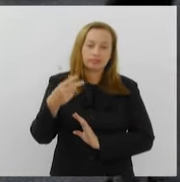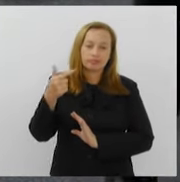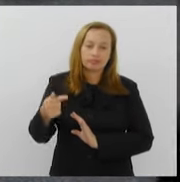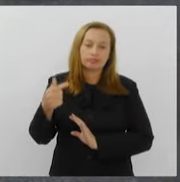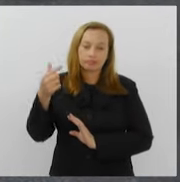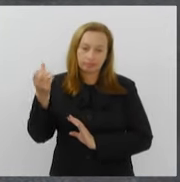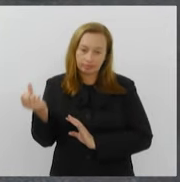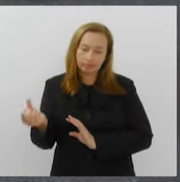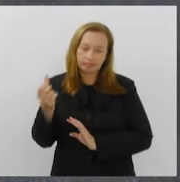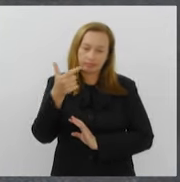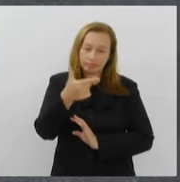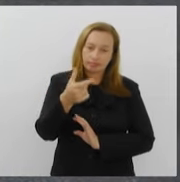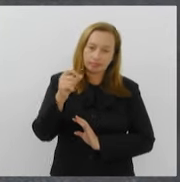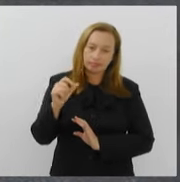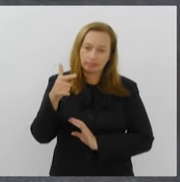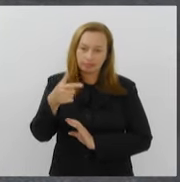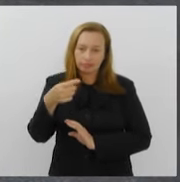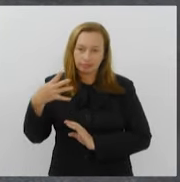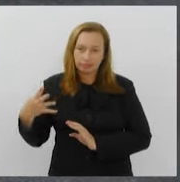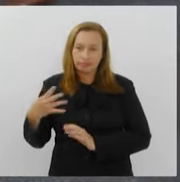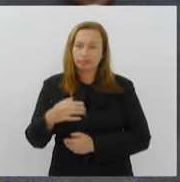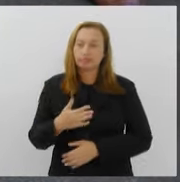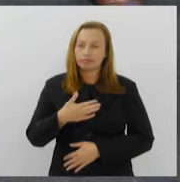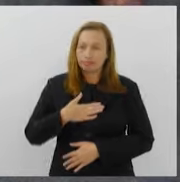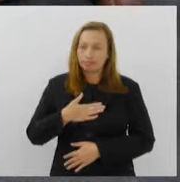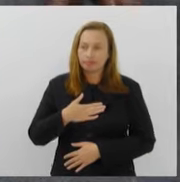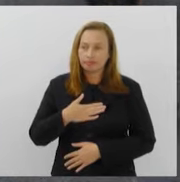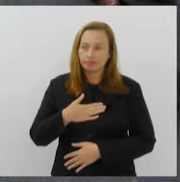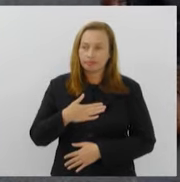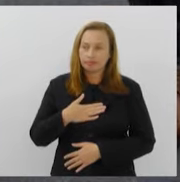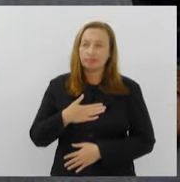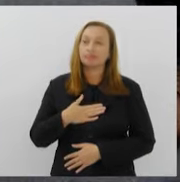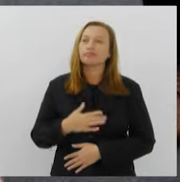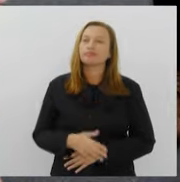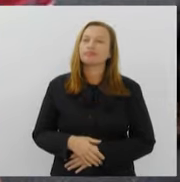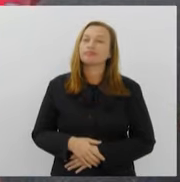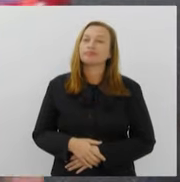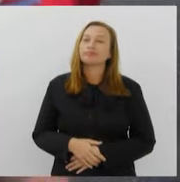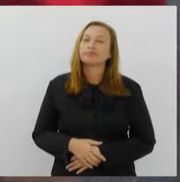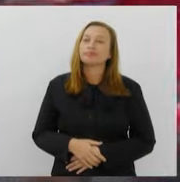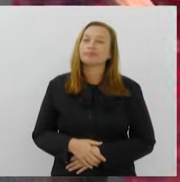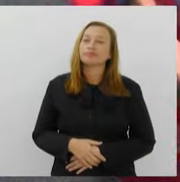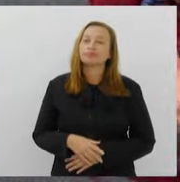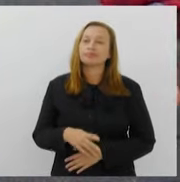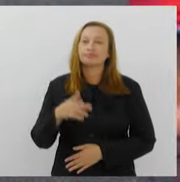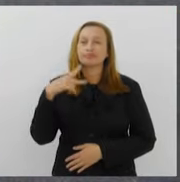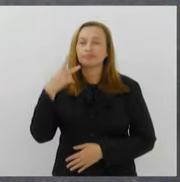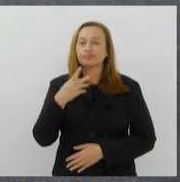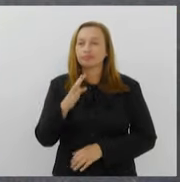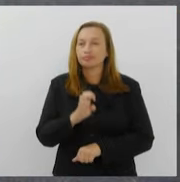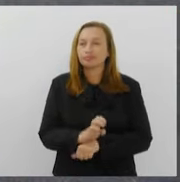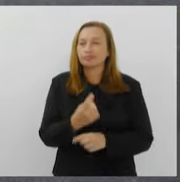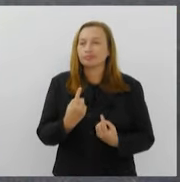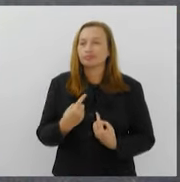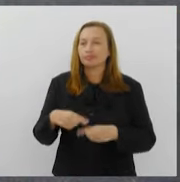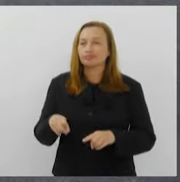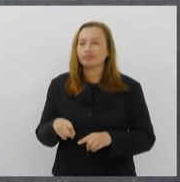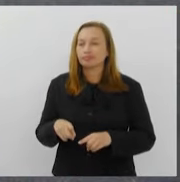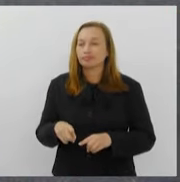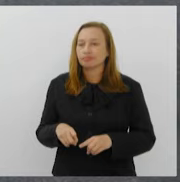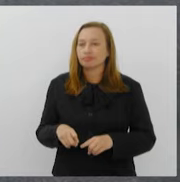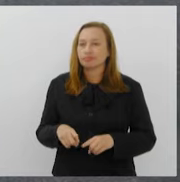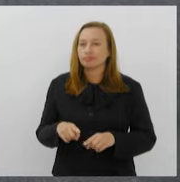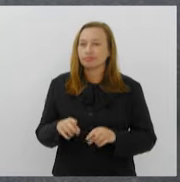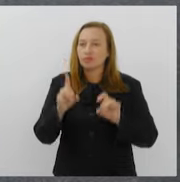10.376, de 2024, que é de minha autoria e institui a Política Estadual de Combate à Evasão e